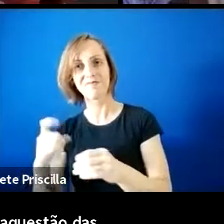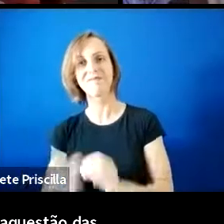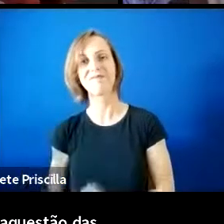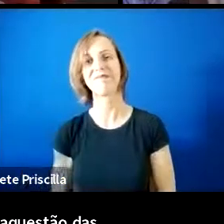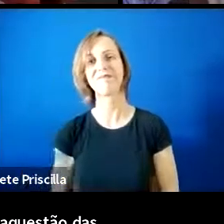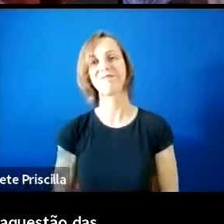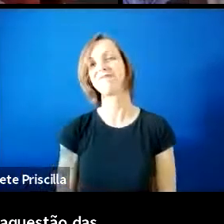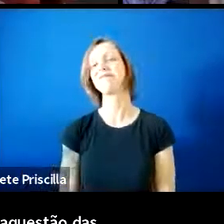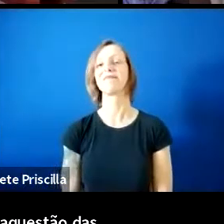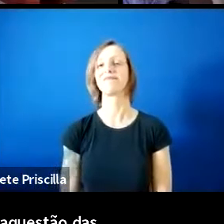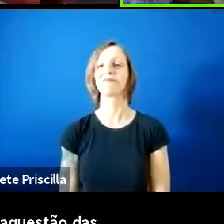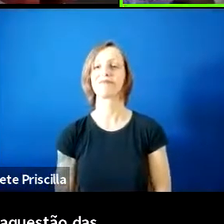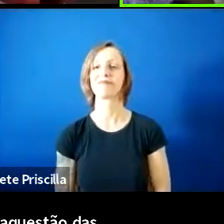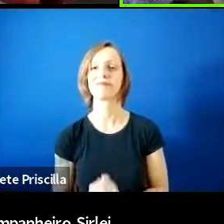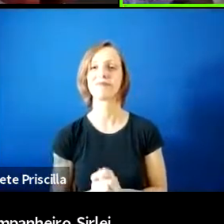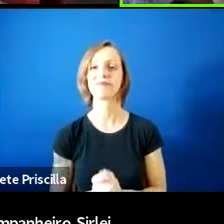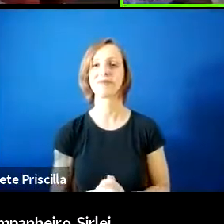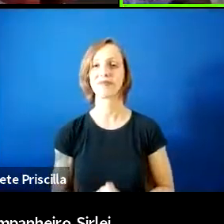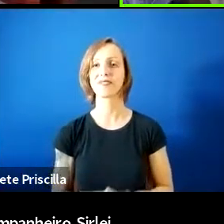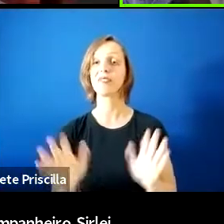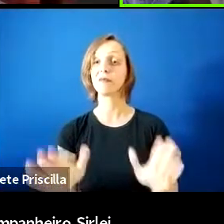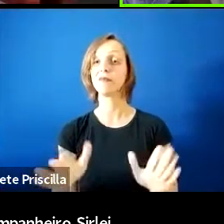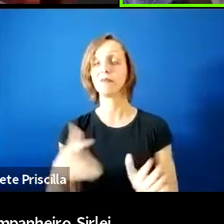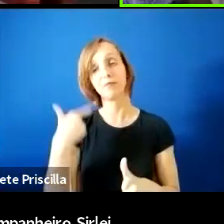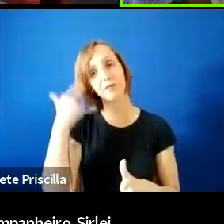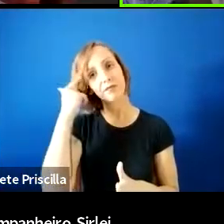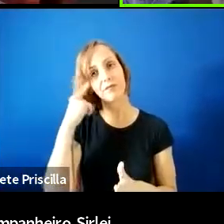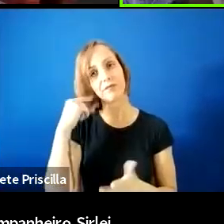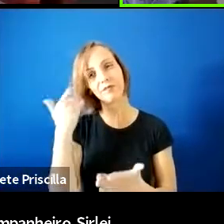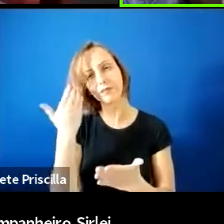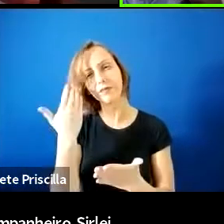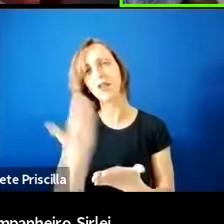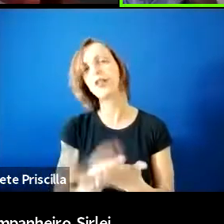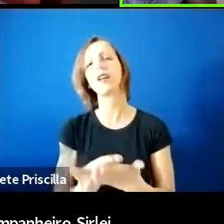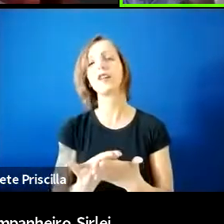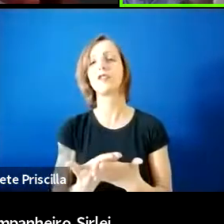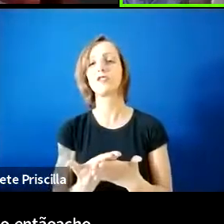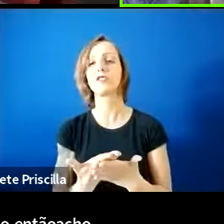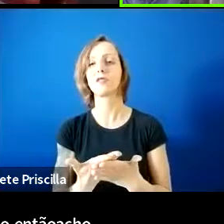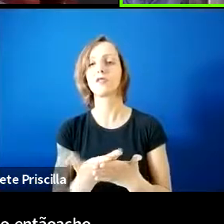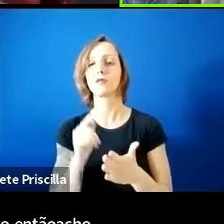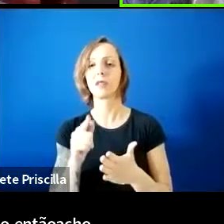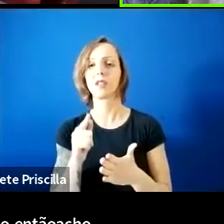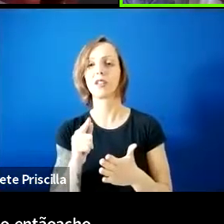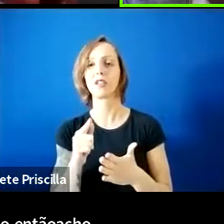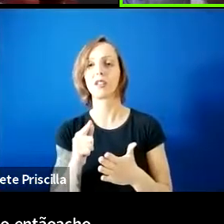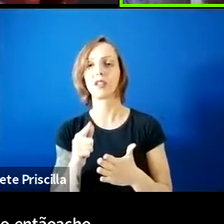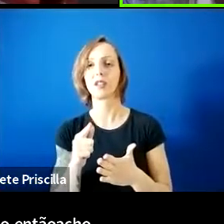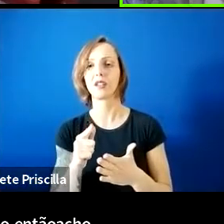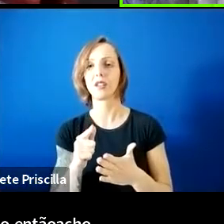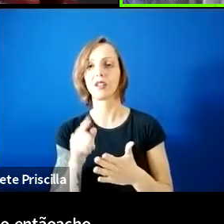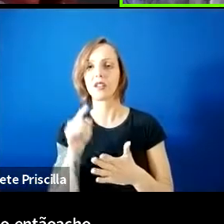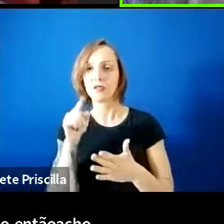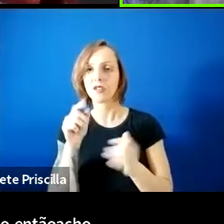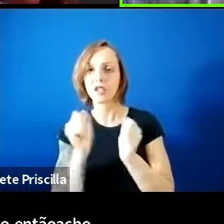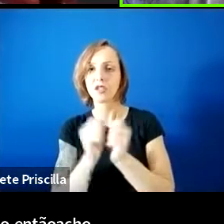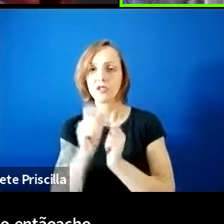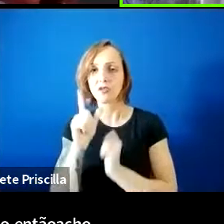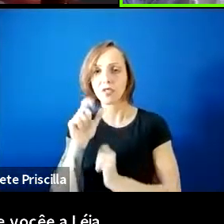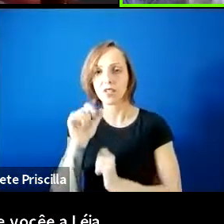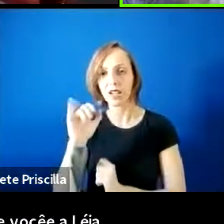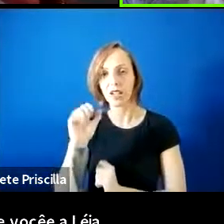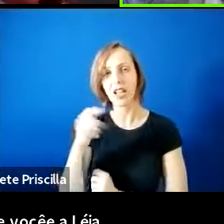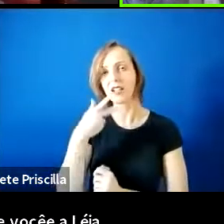Então, acredito, Adri, que você e a Leia já levantam algumas questões do ponto de vista